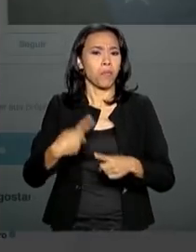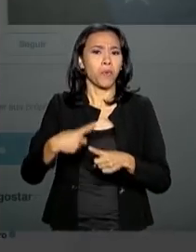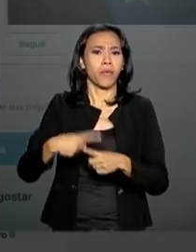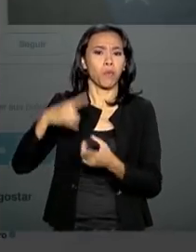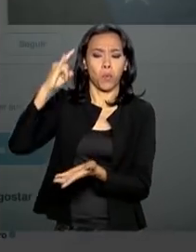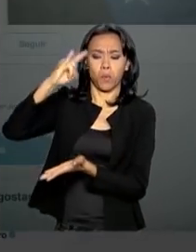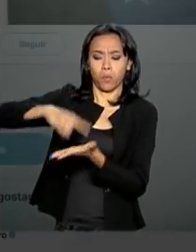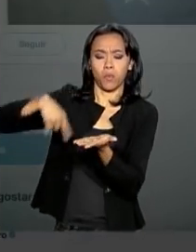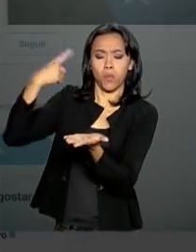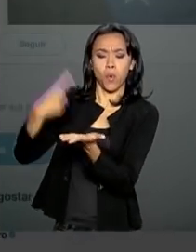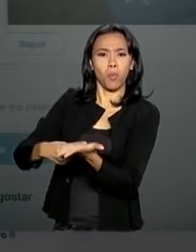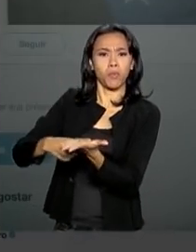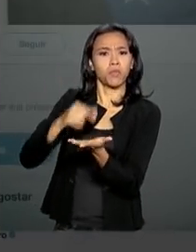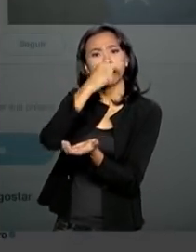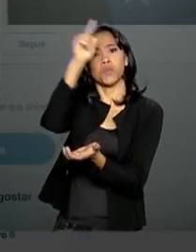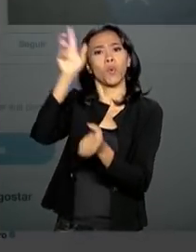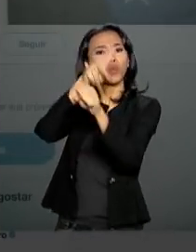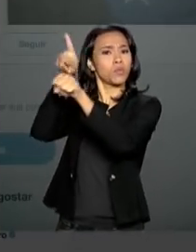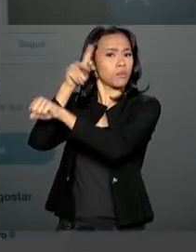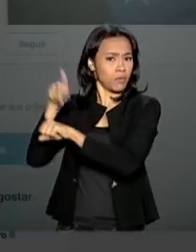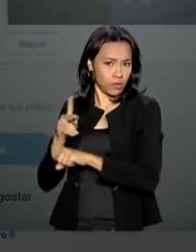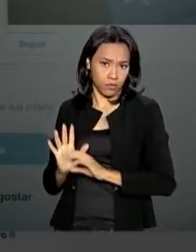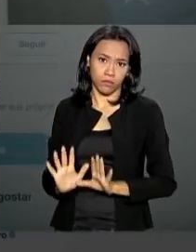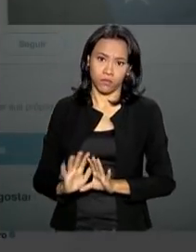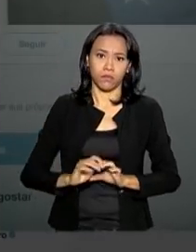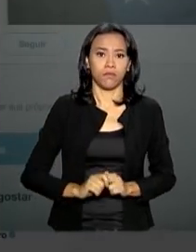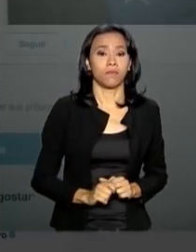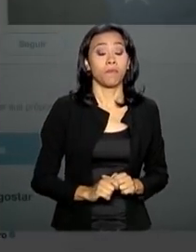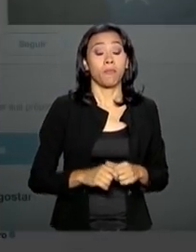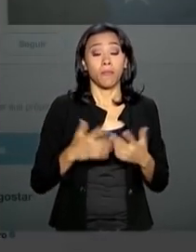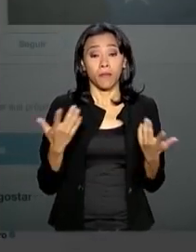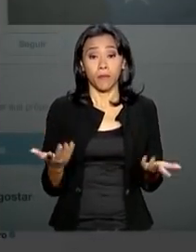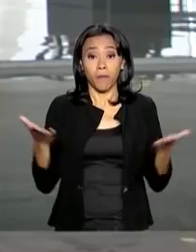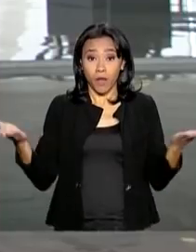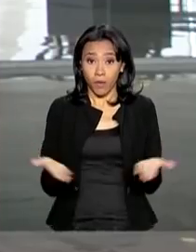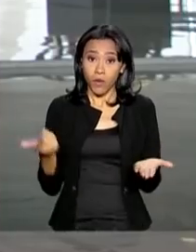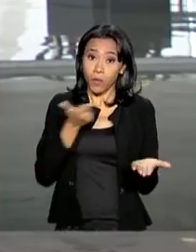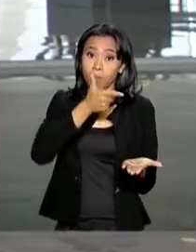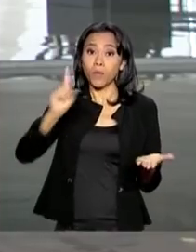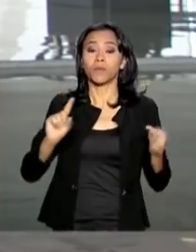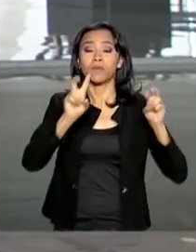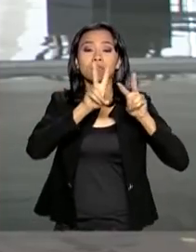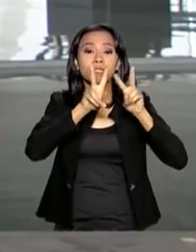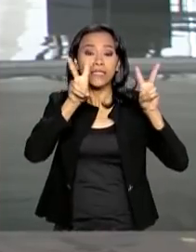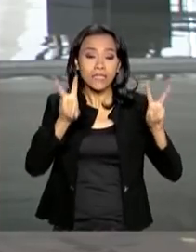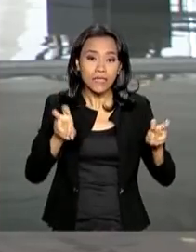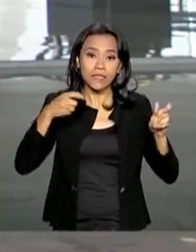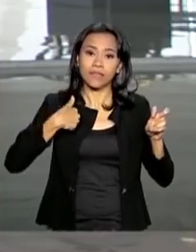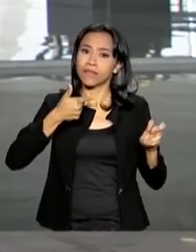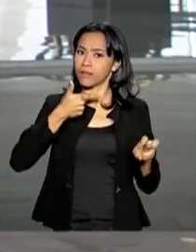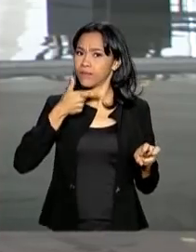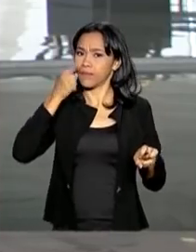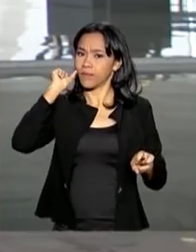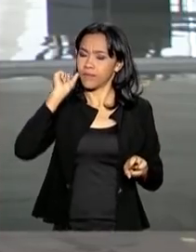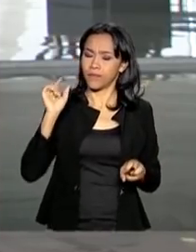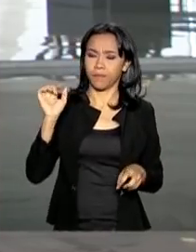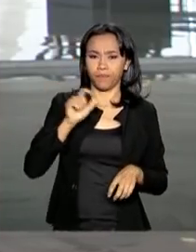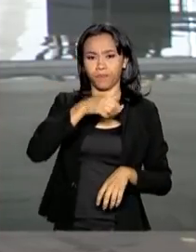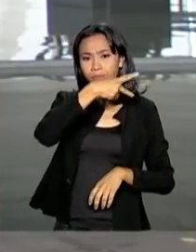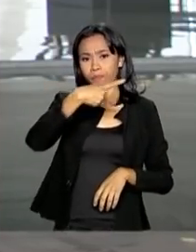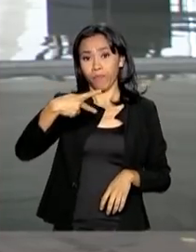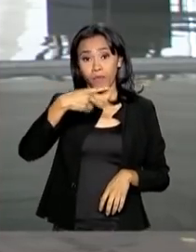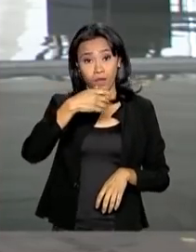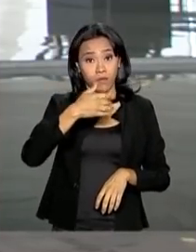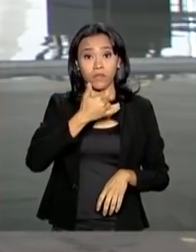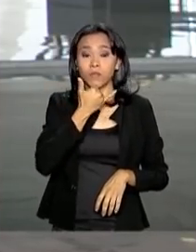terceiros não ao pacto migratório e agora um outro assunto ontem o Ministro da Economia Paulo